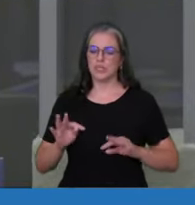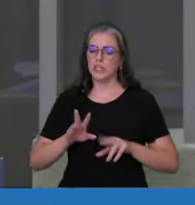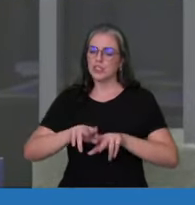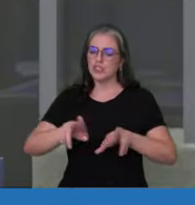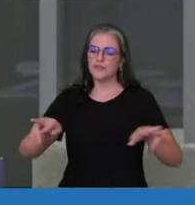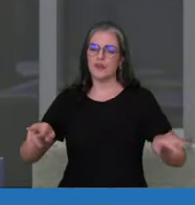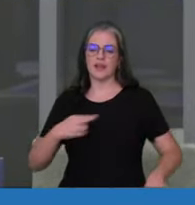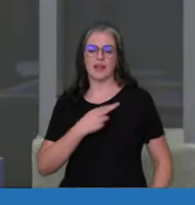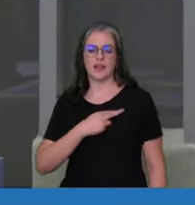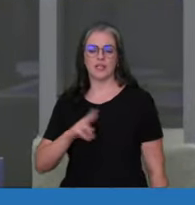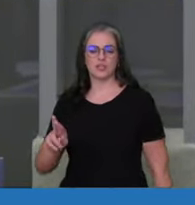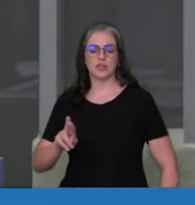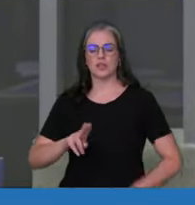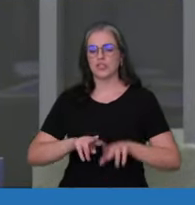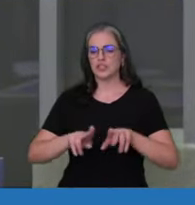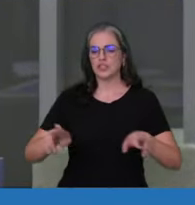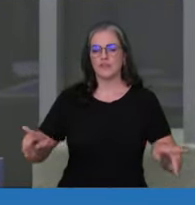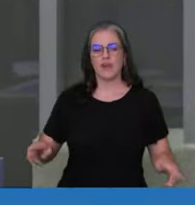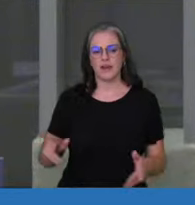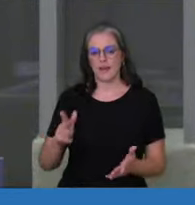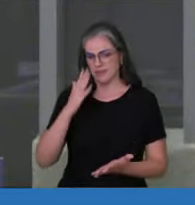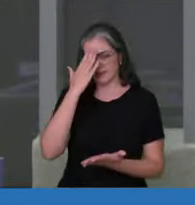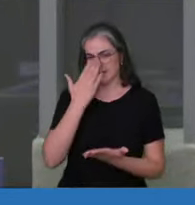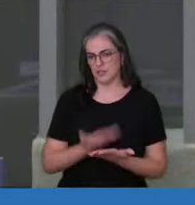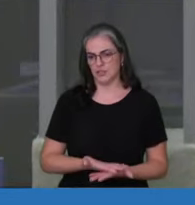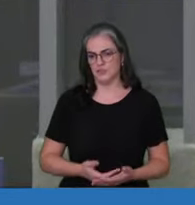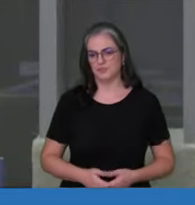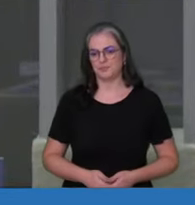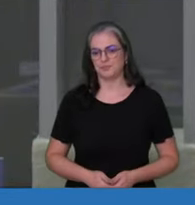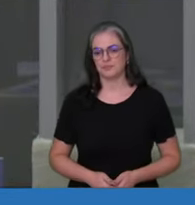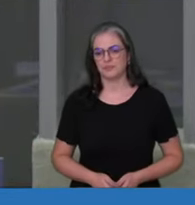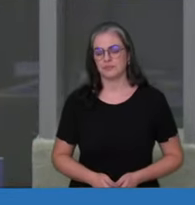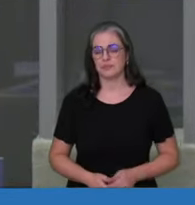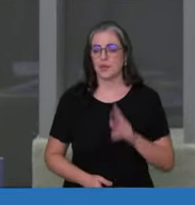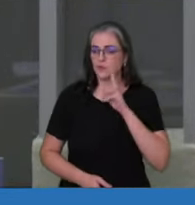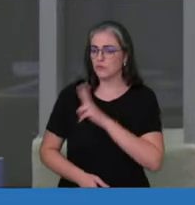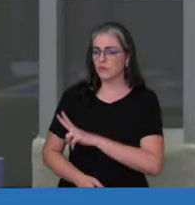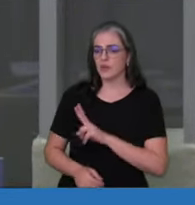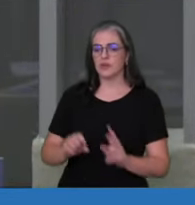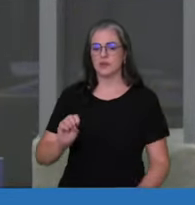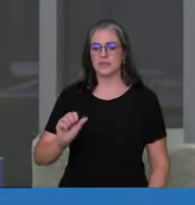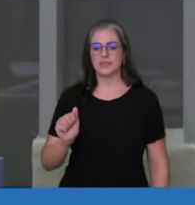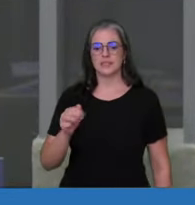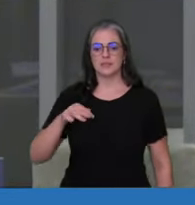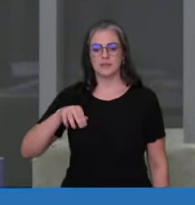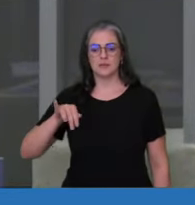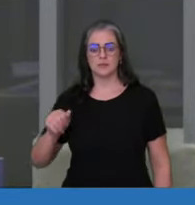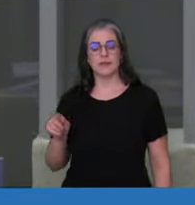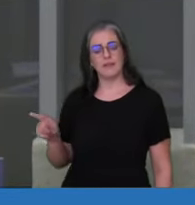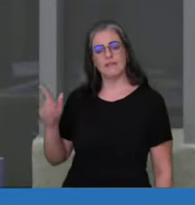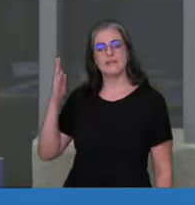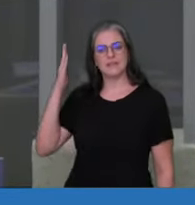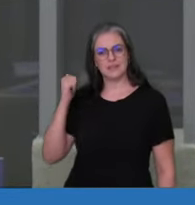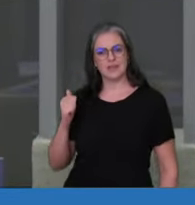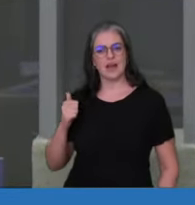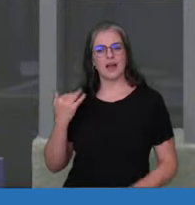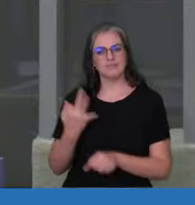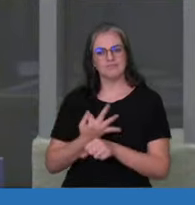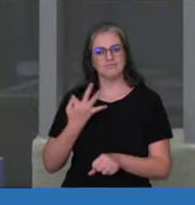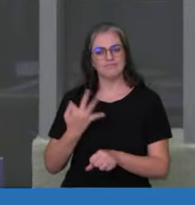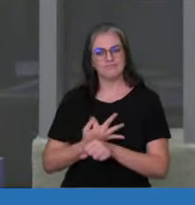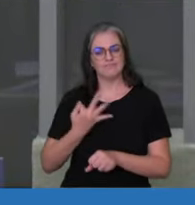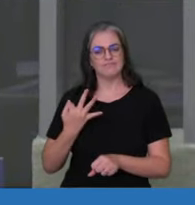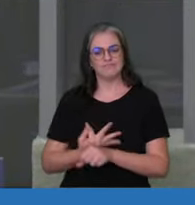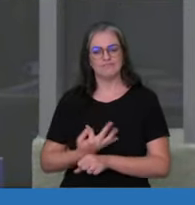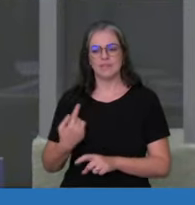de todas as crenças. Eu vejo a Sâmia aqui, que sabe o que é viver essa cruz ao